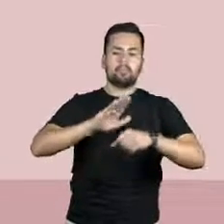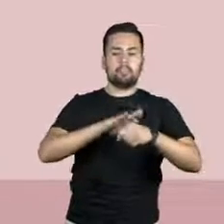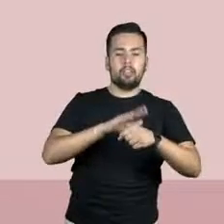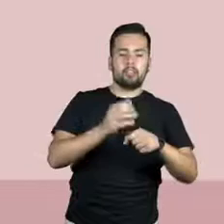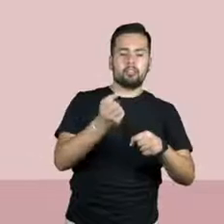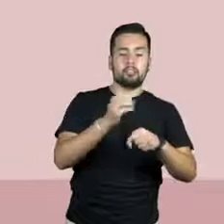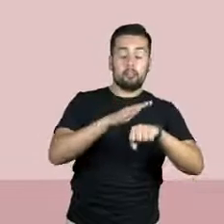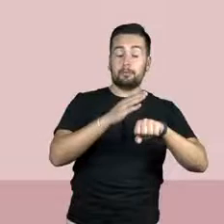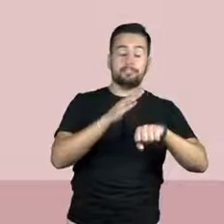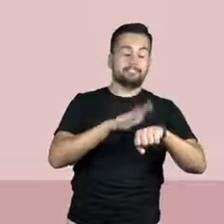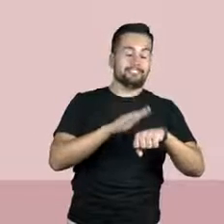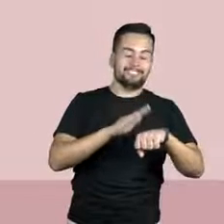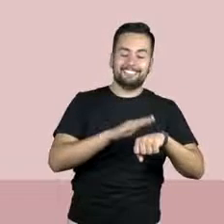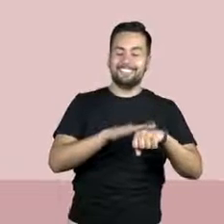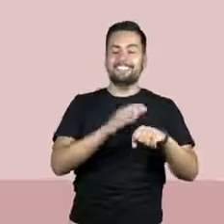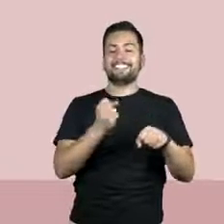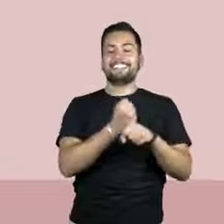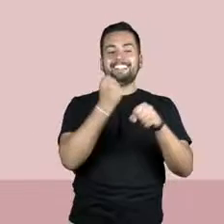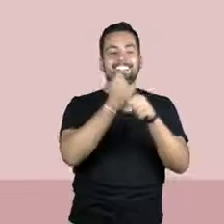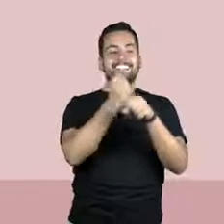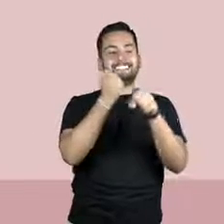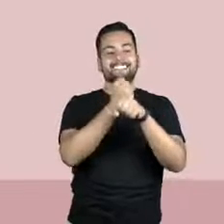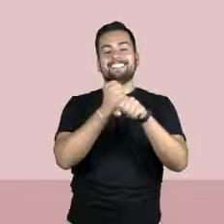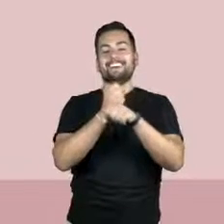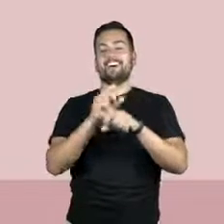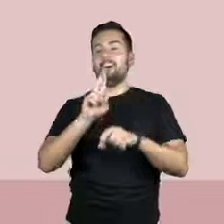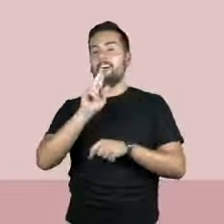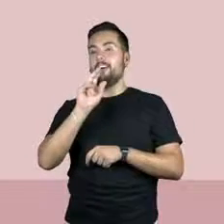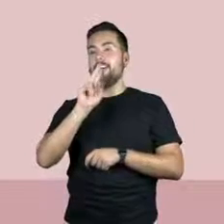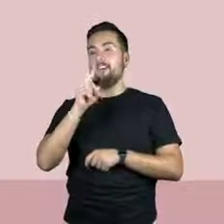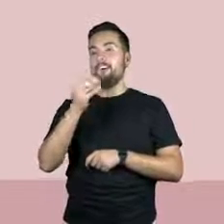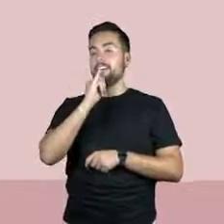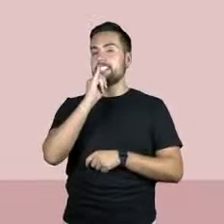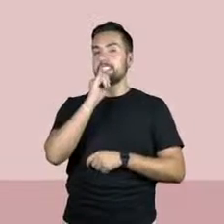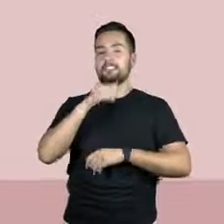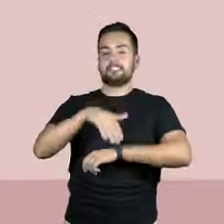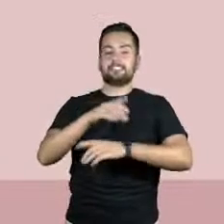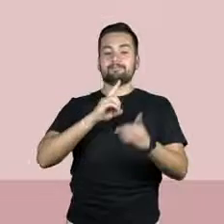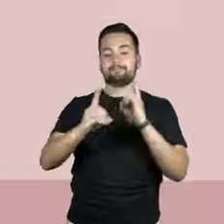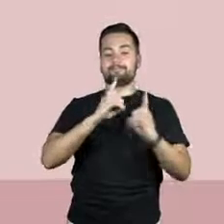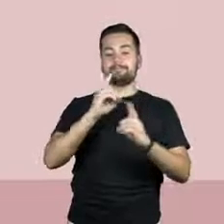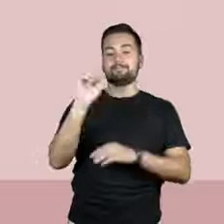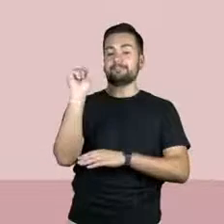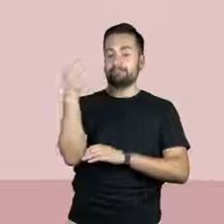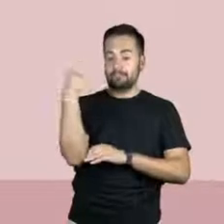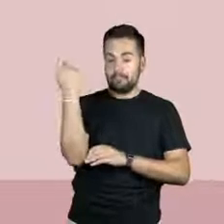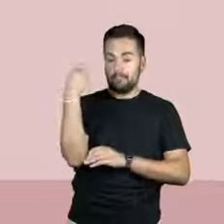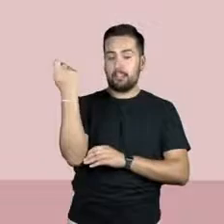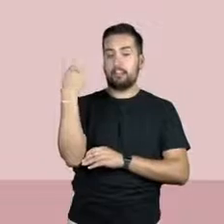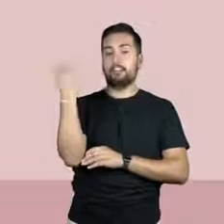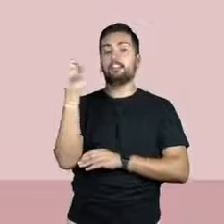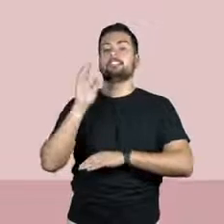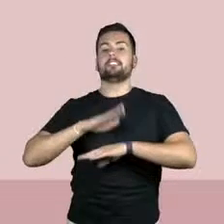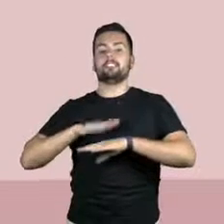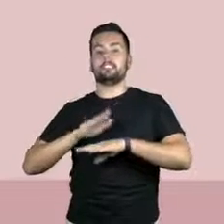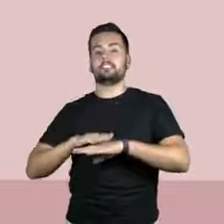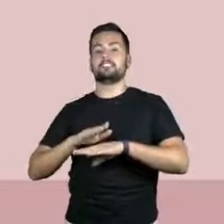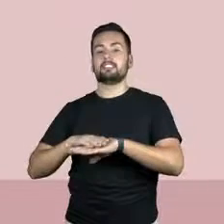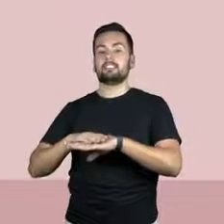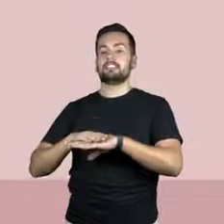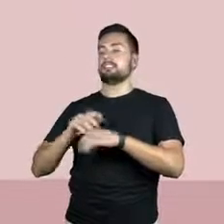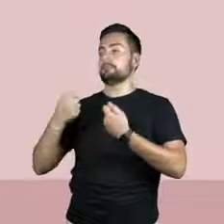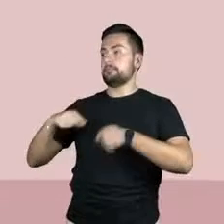Uma escavação, por exemplo, na Avenida Paulista, onde você vai precisar fazer uma contenção